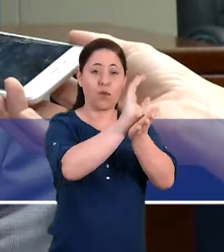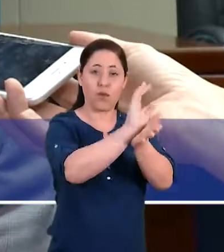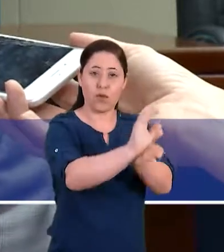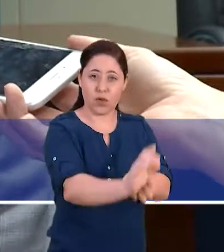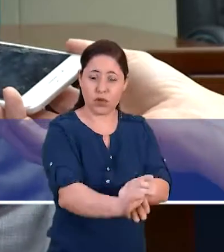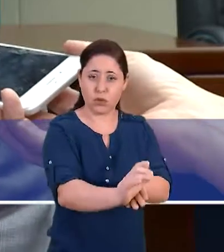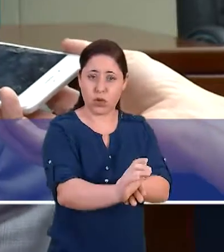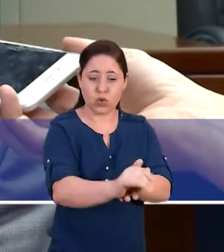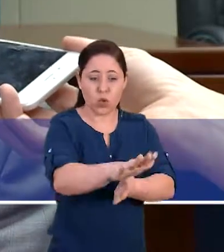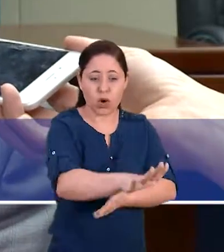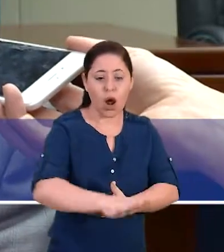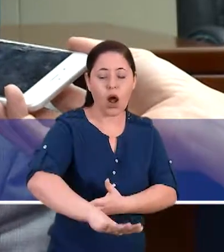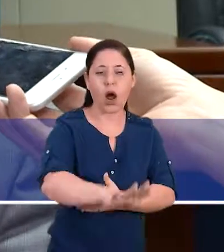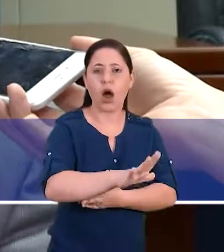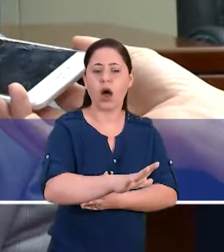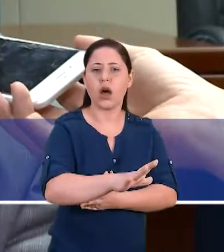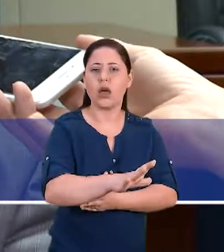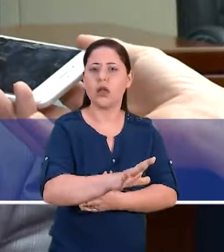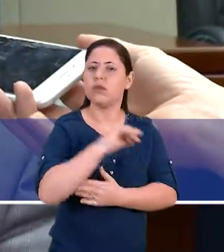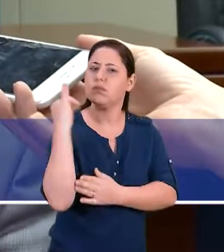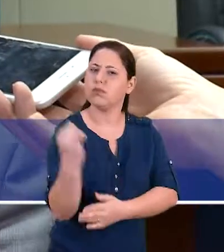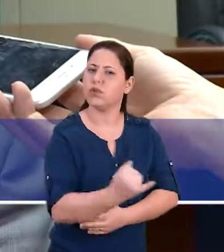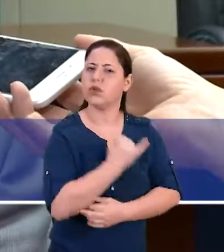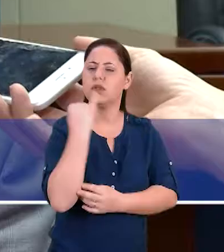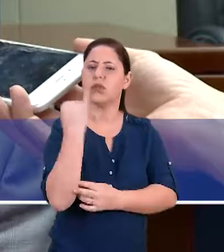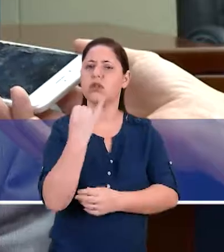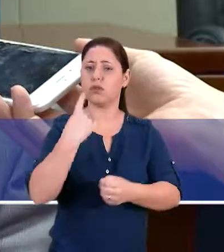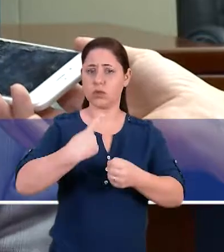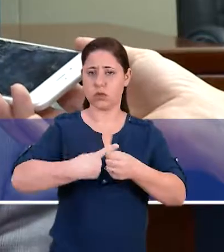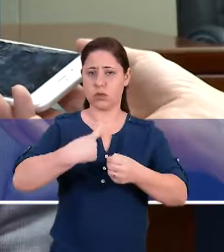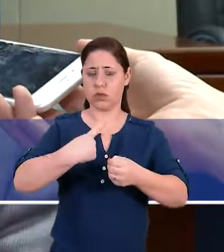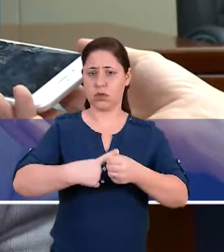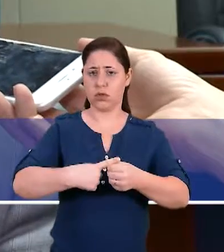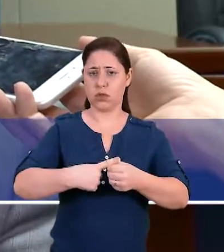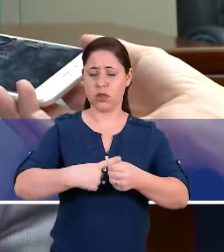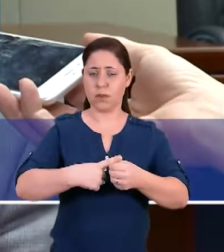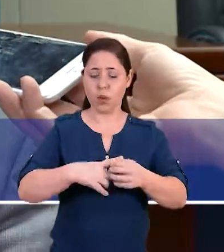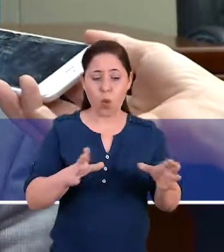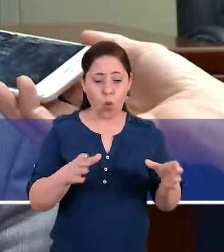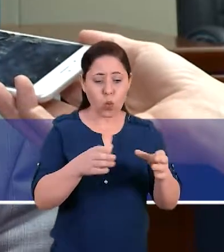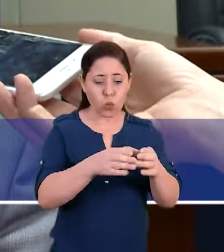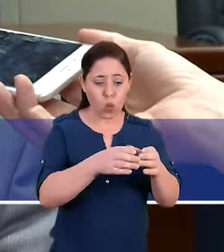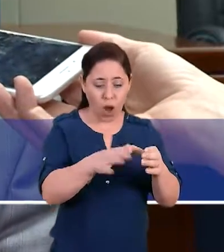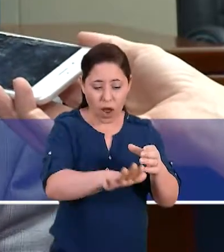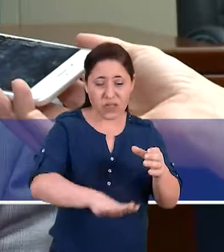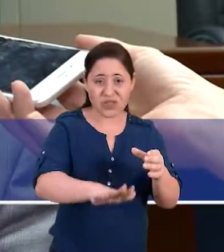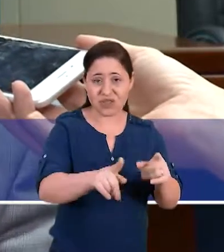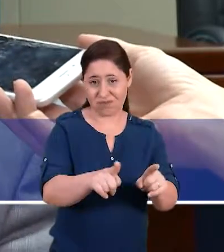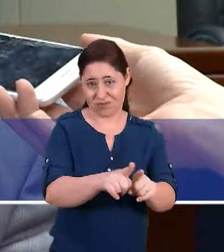de um investimento numa área importante para um município,